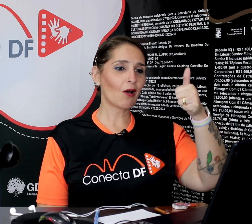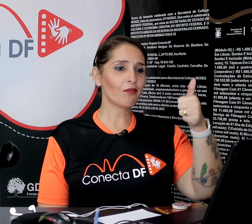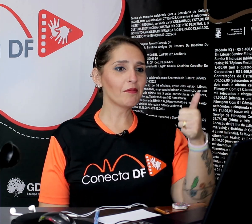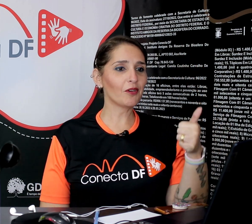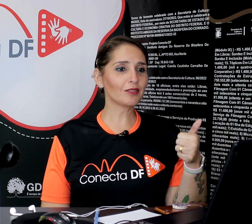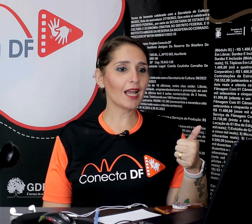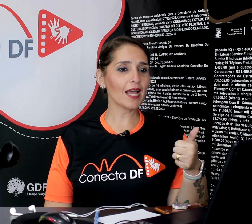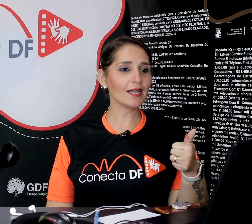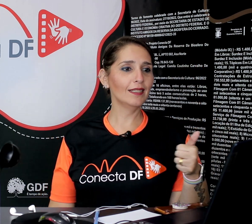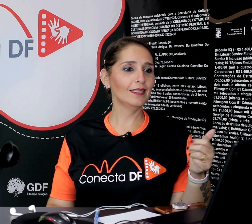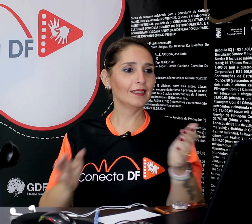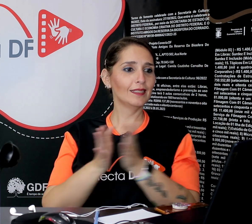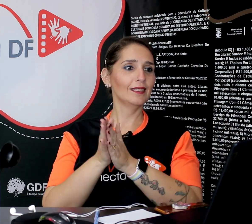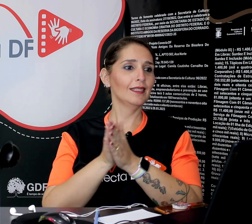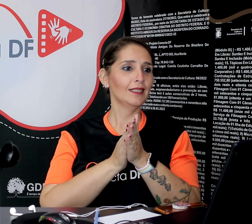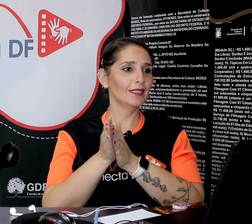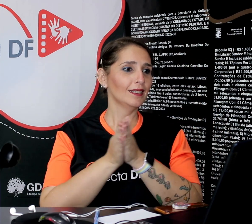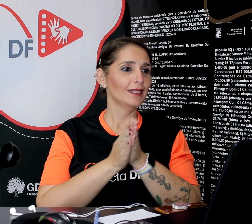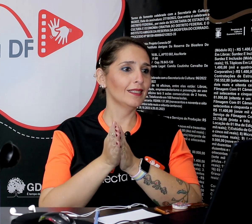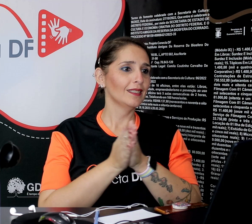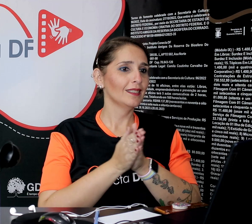E aí, pessoal, vamos voltar?